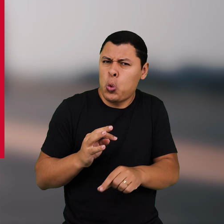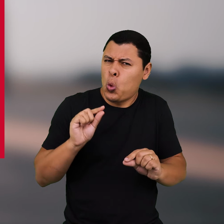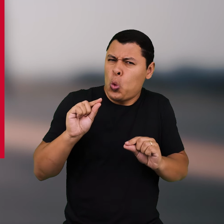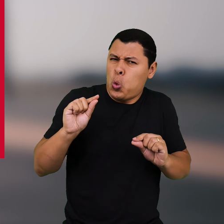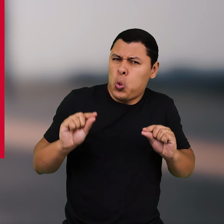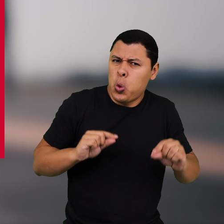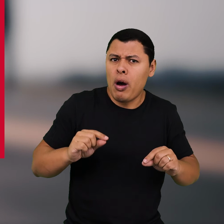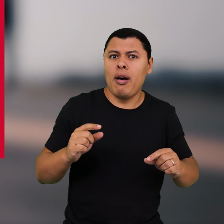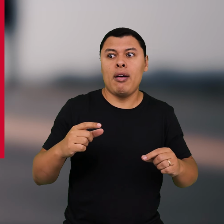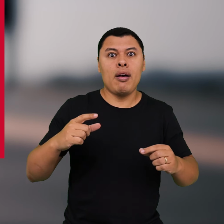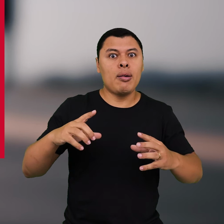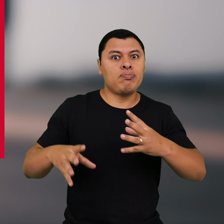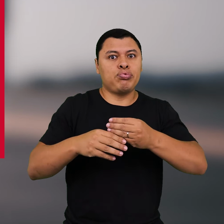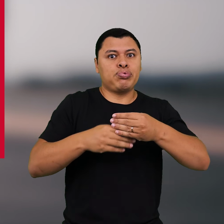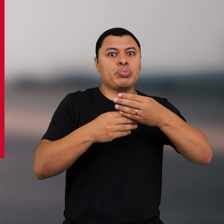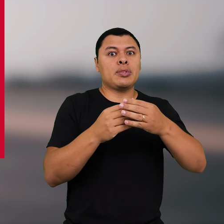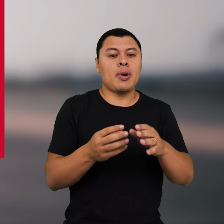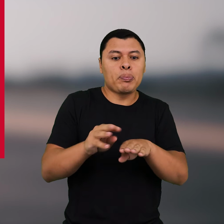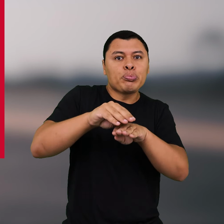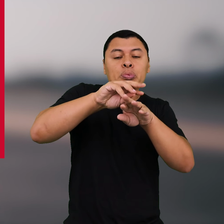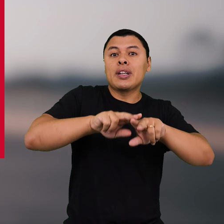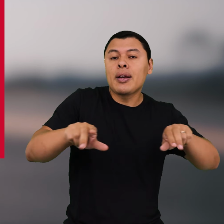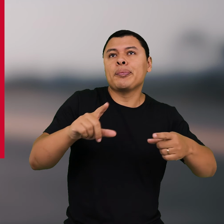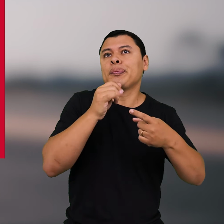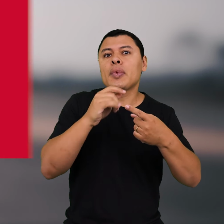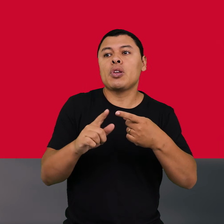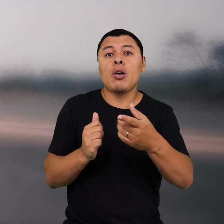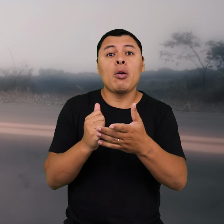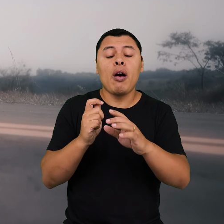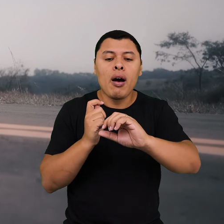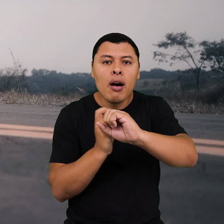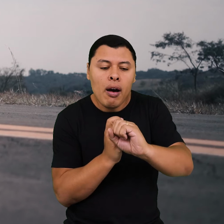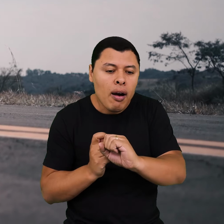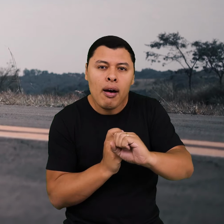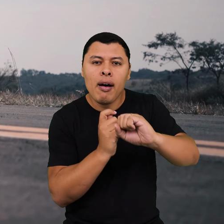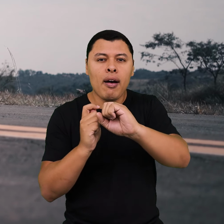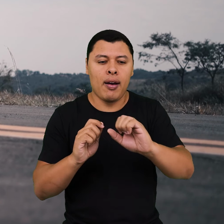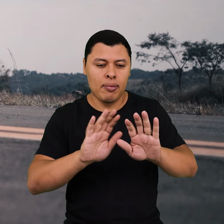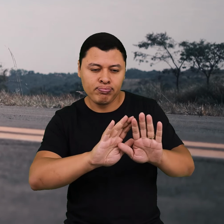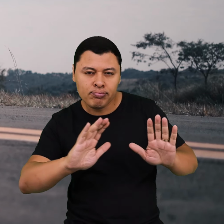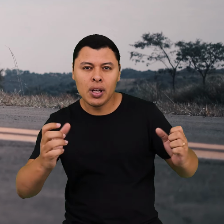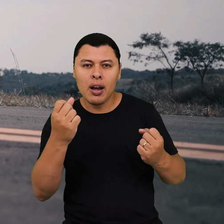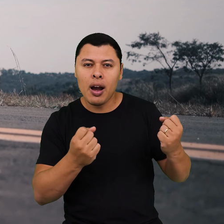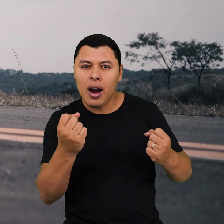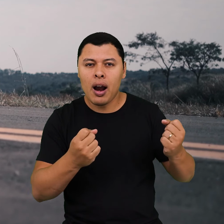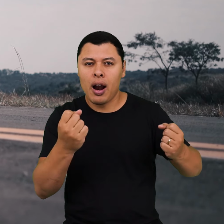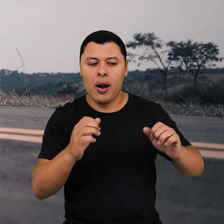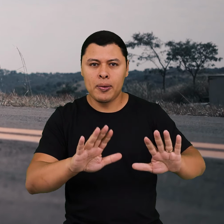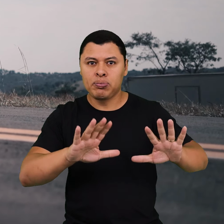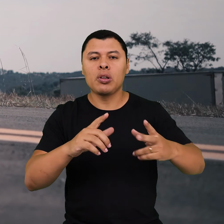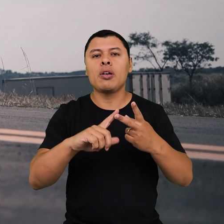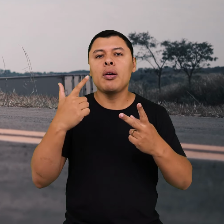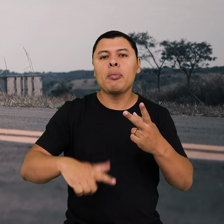serviços que não estariam num financiamento convencional, como, por exemplo, martelinho de ouro, despachante, e incluindo também uma